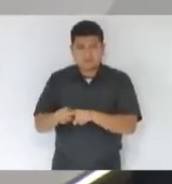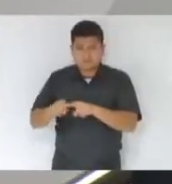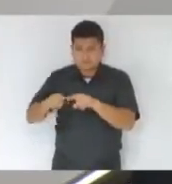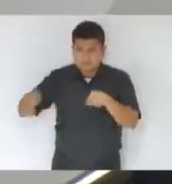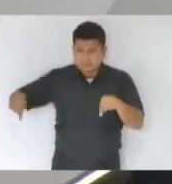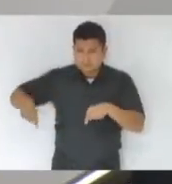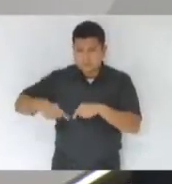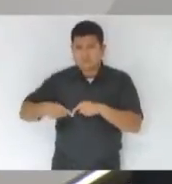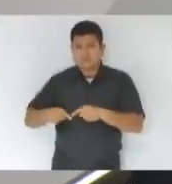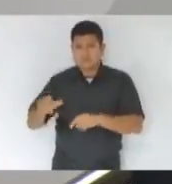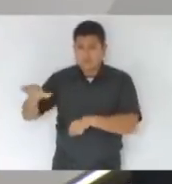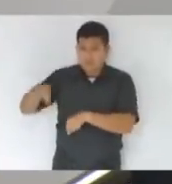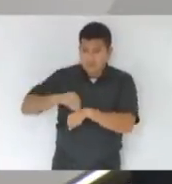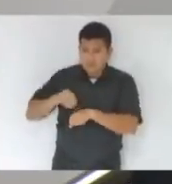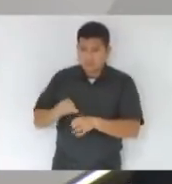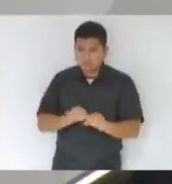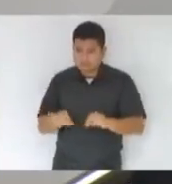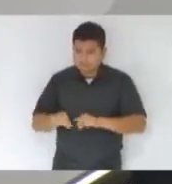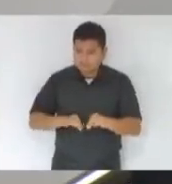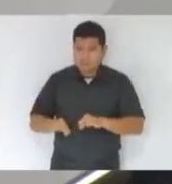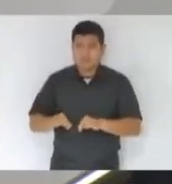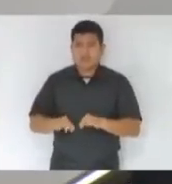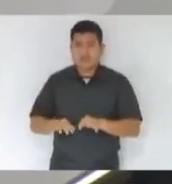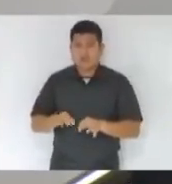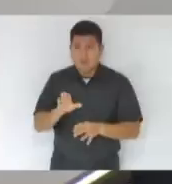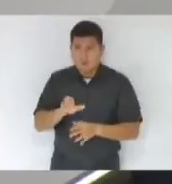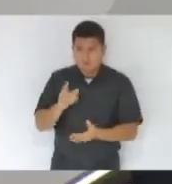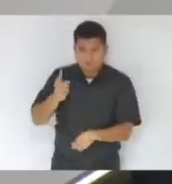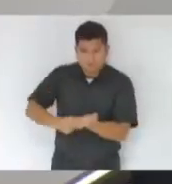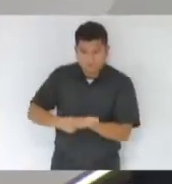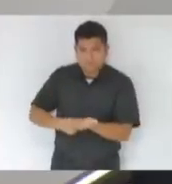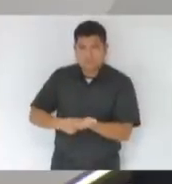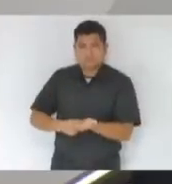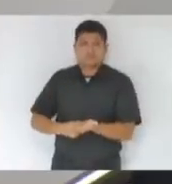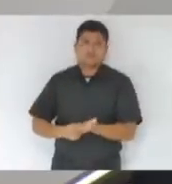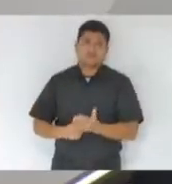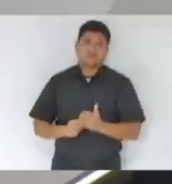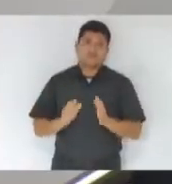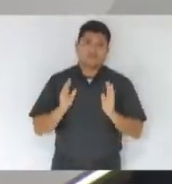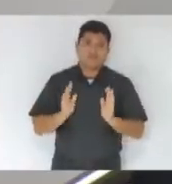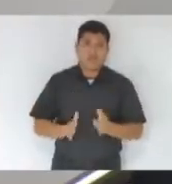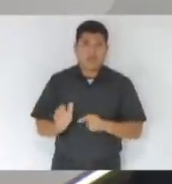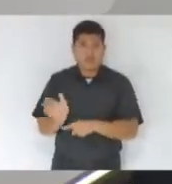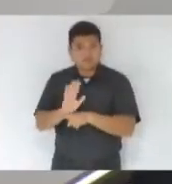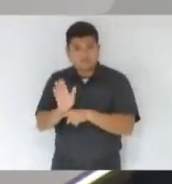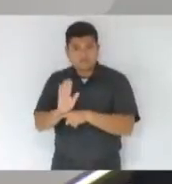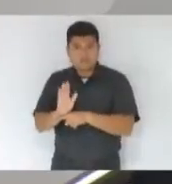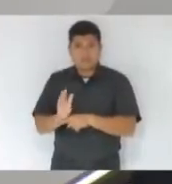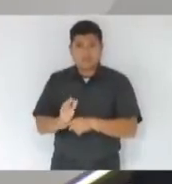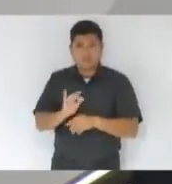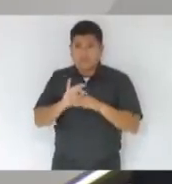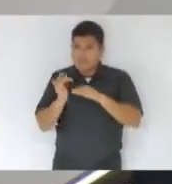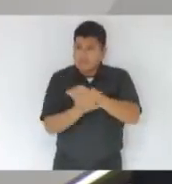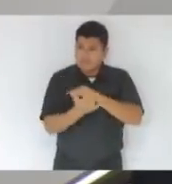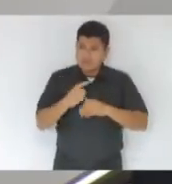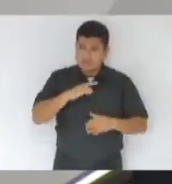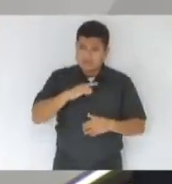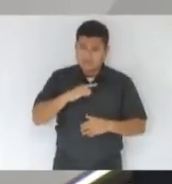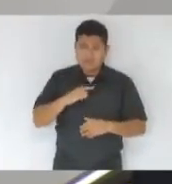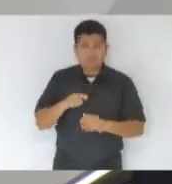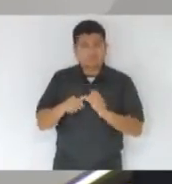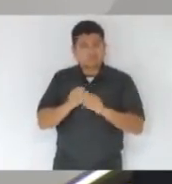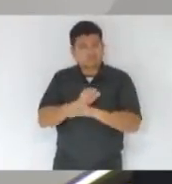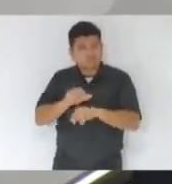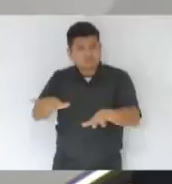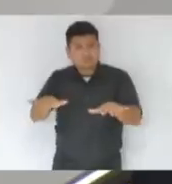as formulações, deu os prazos, se comprometeu para mim em vídeo, que está na rede social. Agora, que